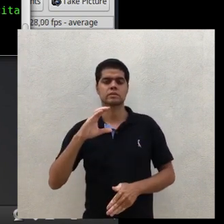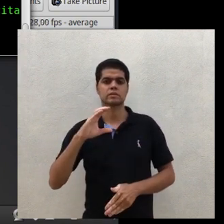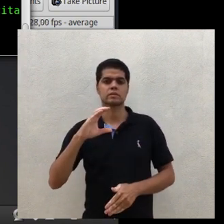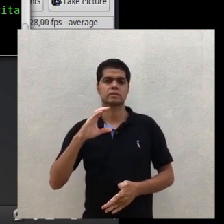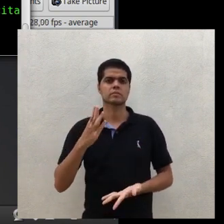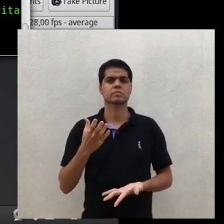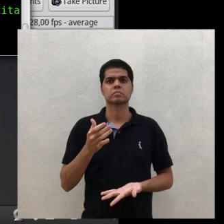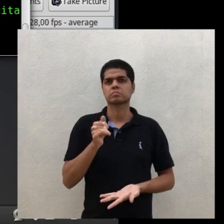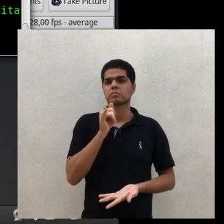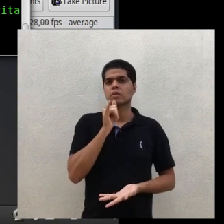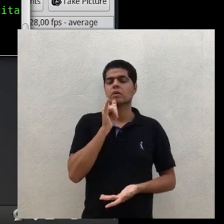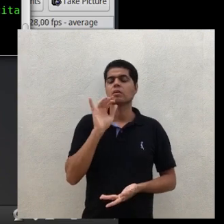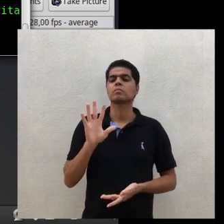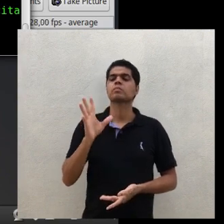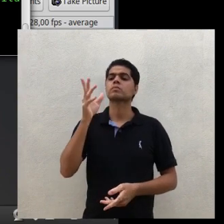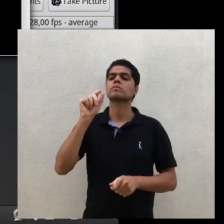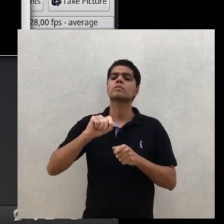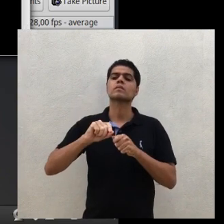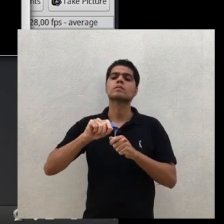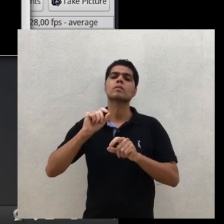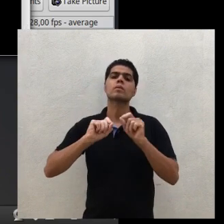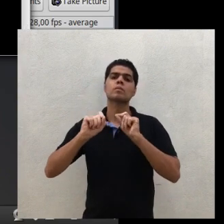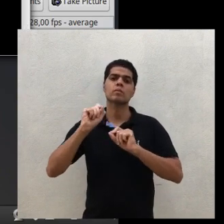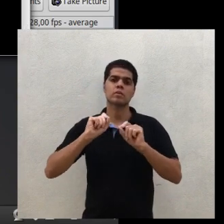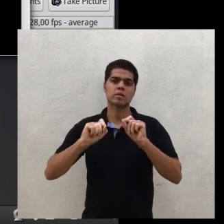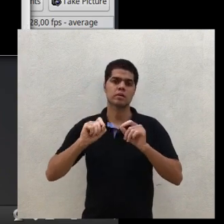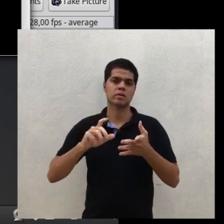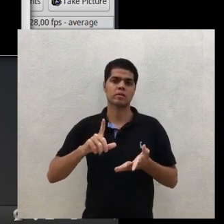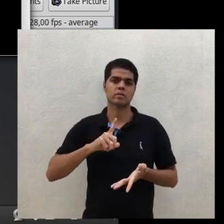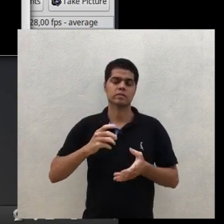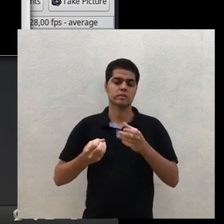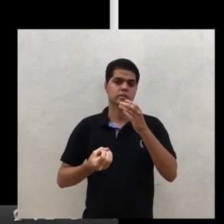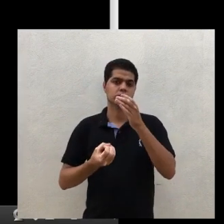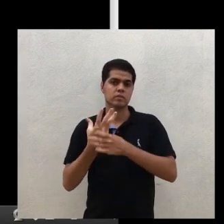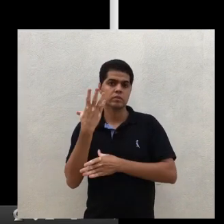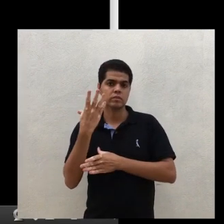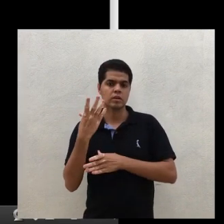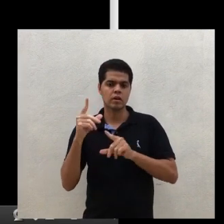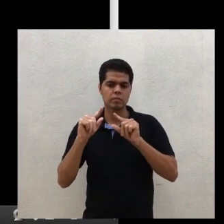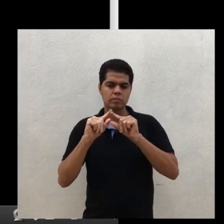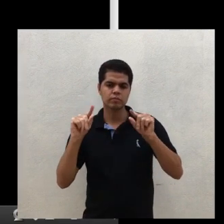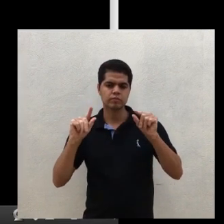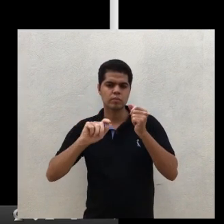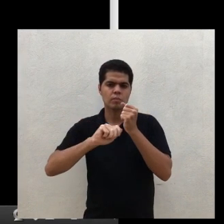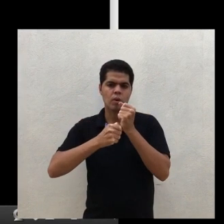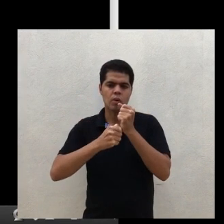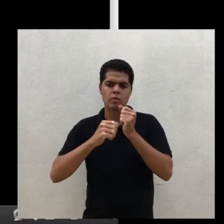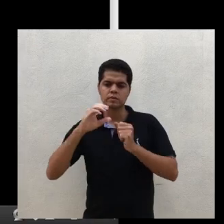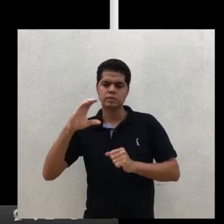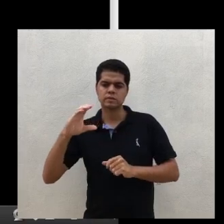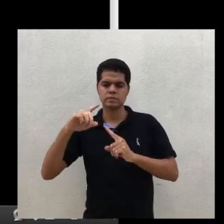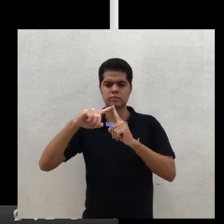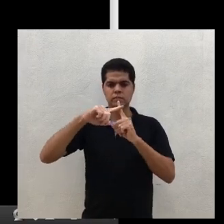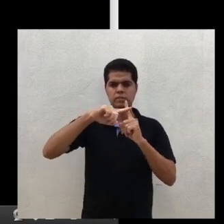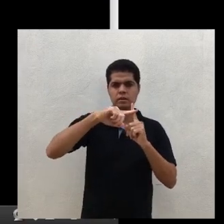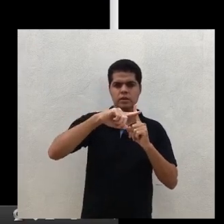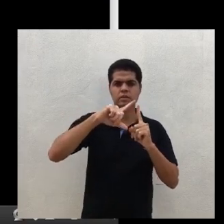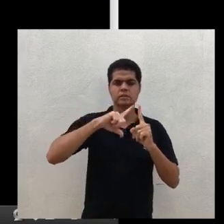"-c", o que ele vai fazer? Ele vai gerar para mim um código em C++